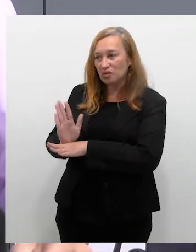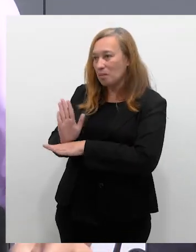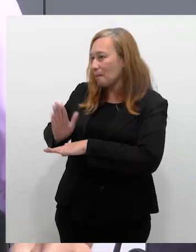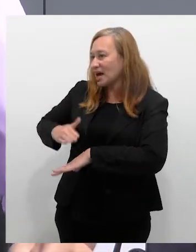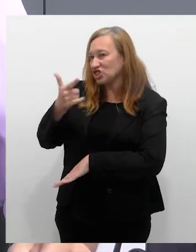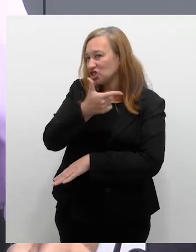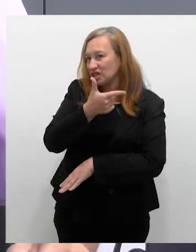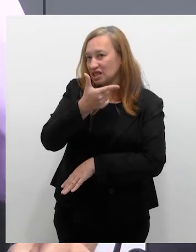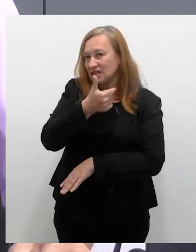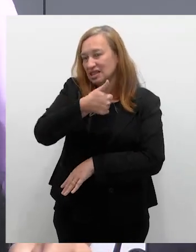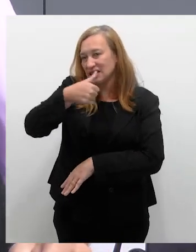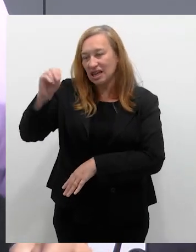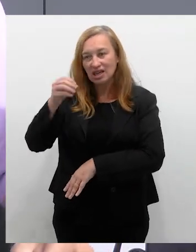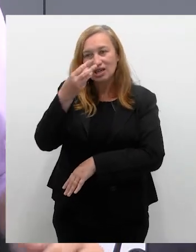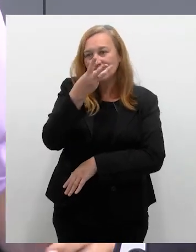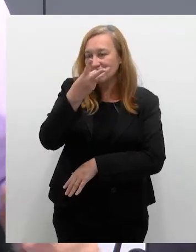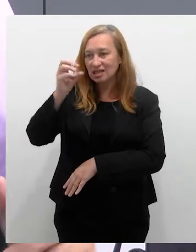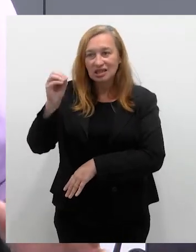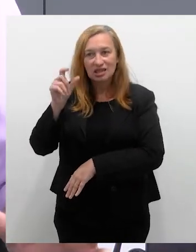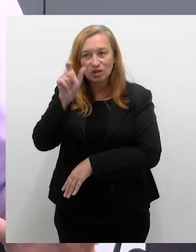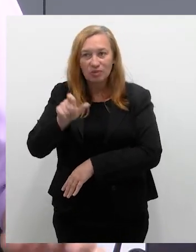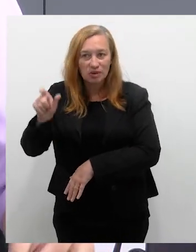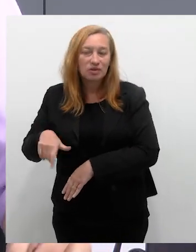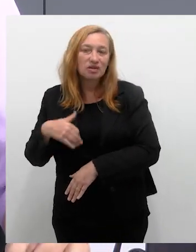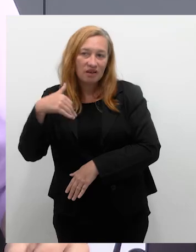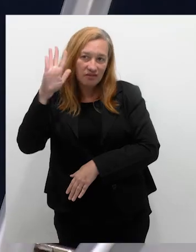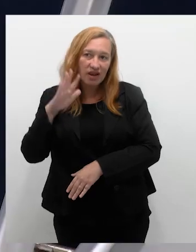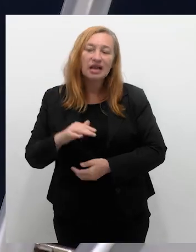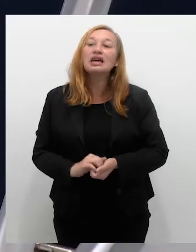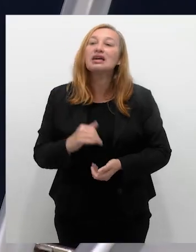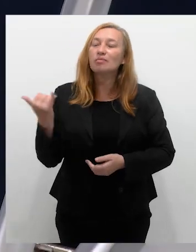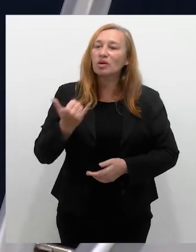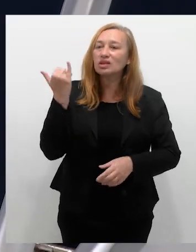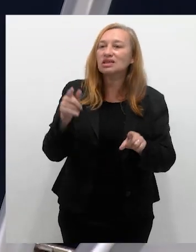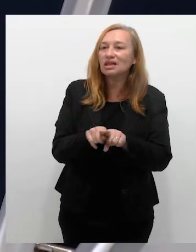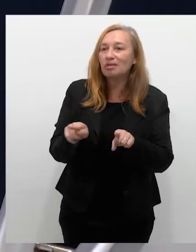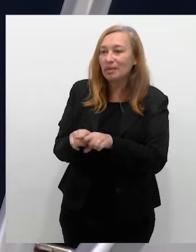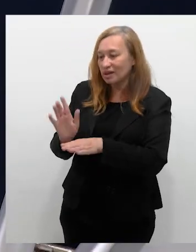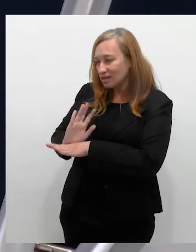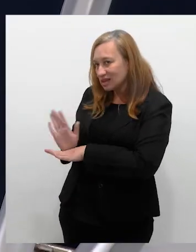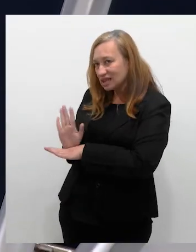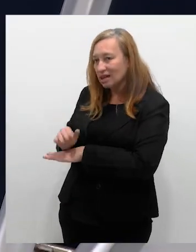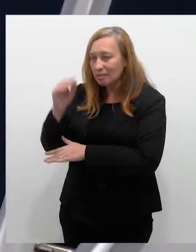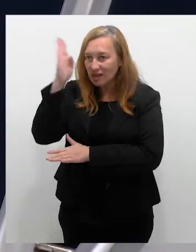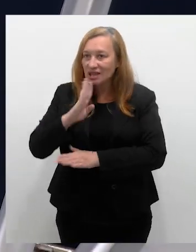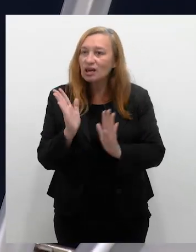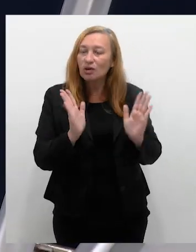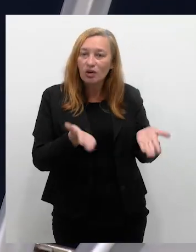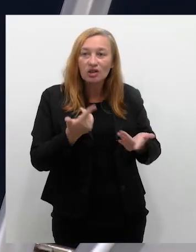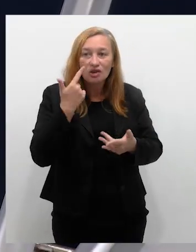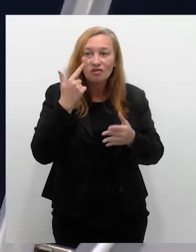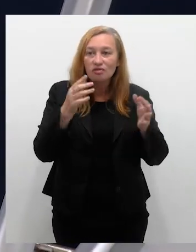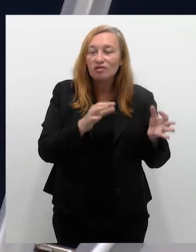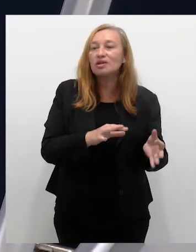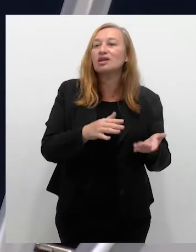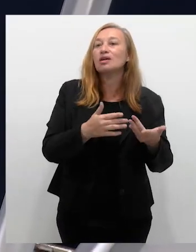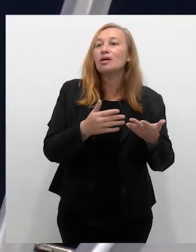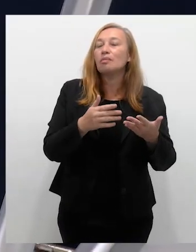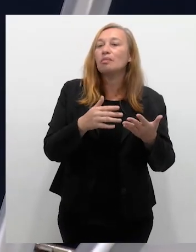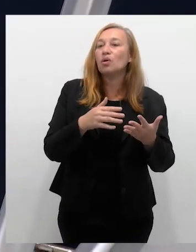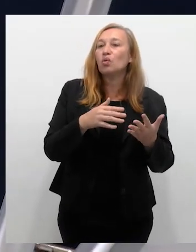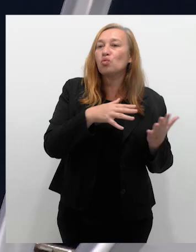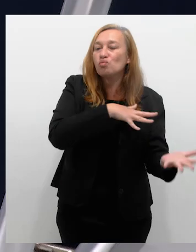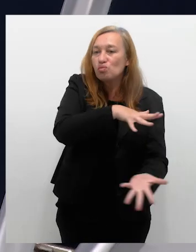de 100, 200, 300 pessoas e assim vai, né? E a importância também do cinema brasileiro hoje, sendo visto pelo